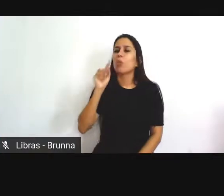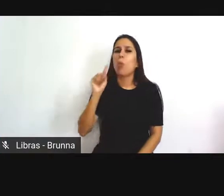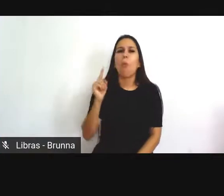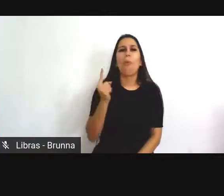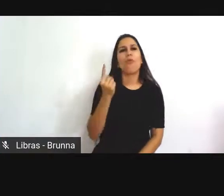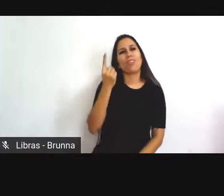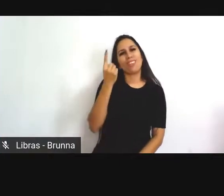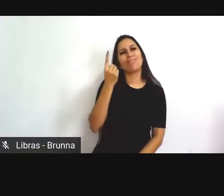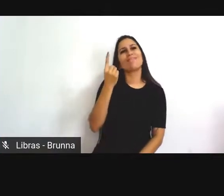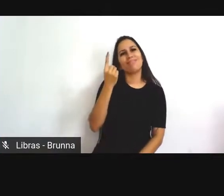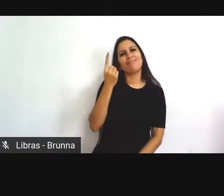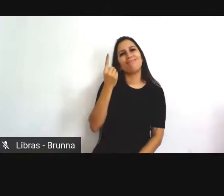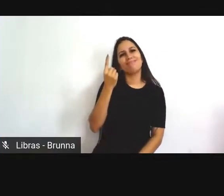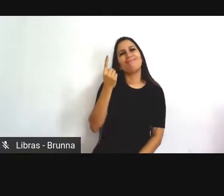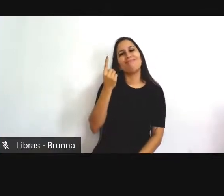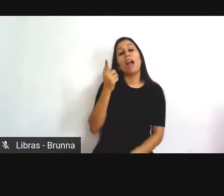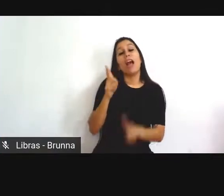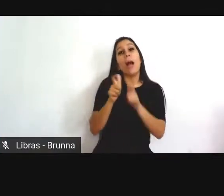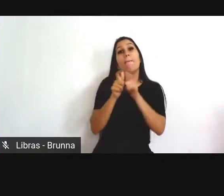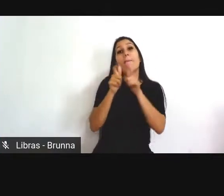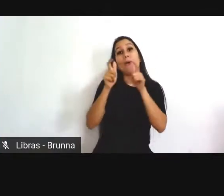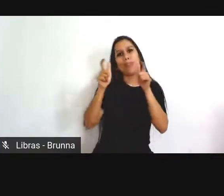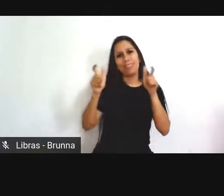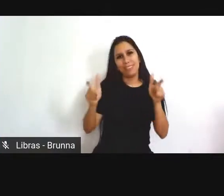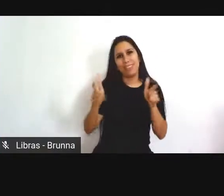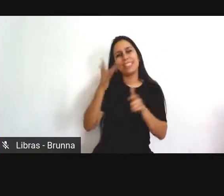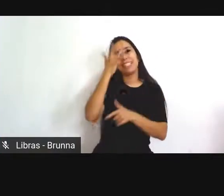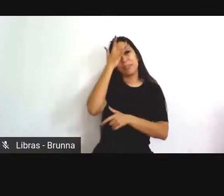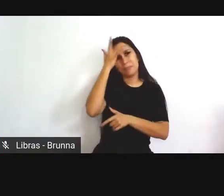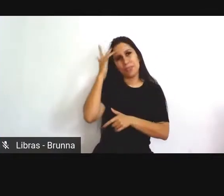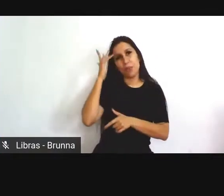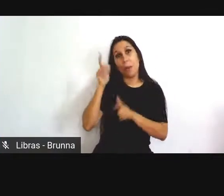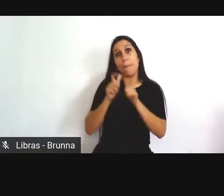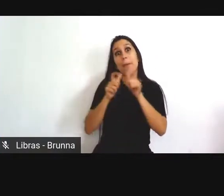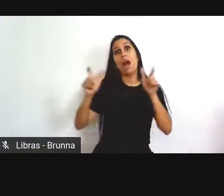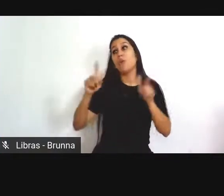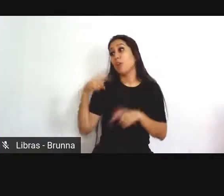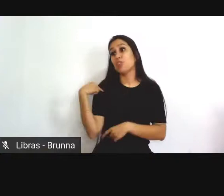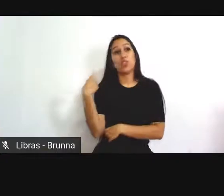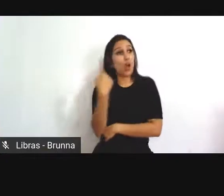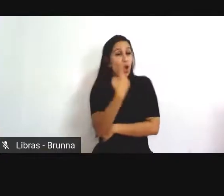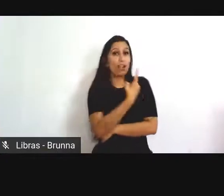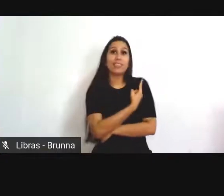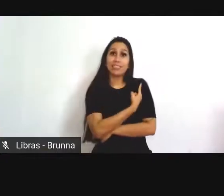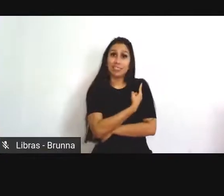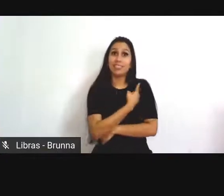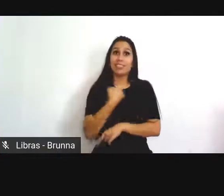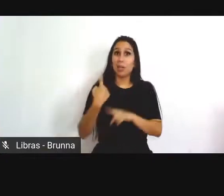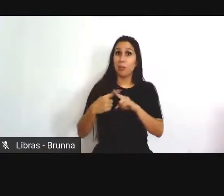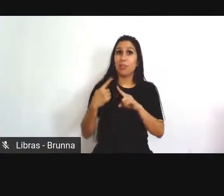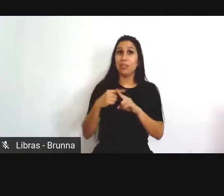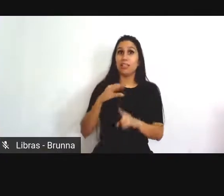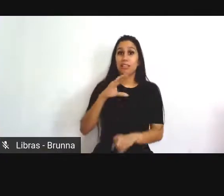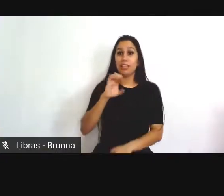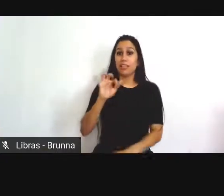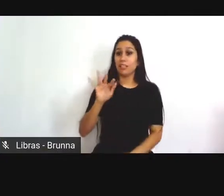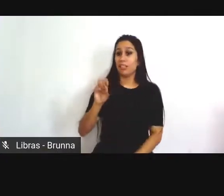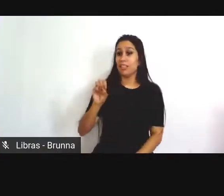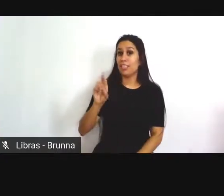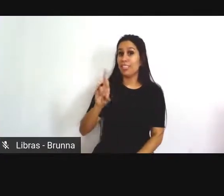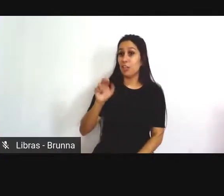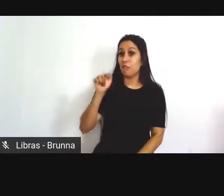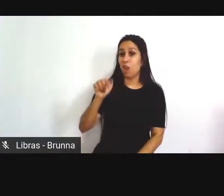É uma oportunidade única para a maioria, eu acho, que de nós, porque ele te dá um